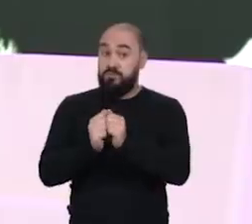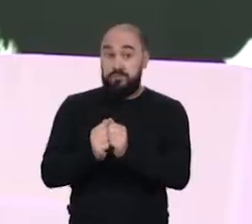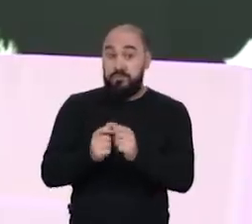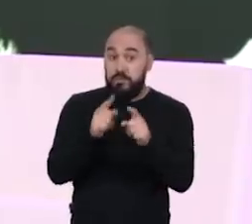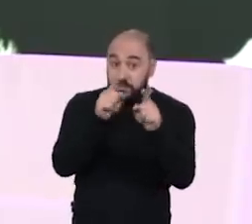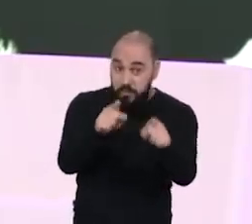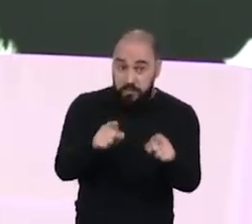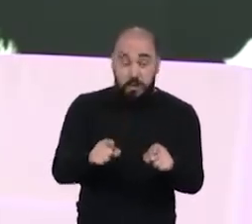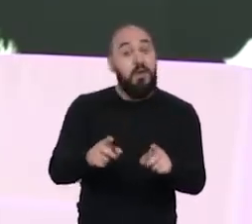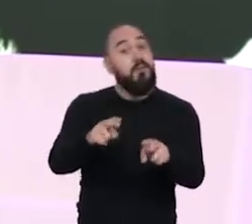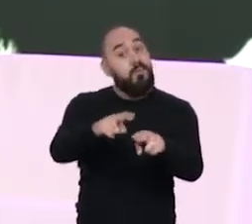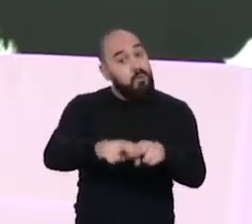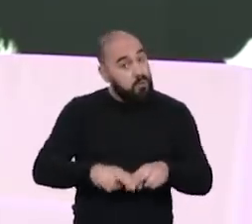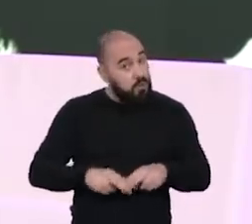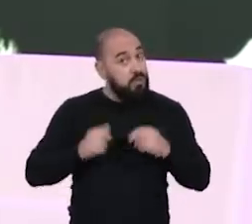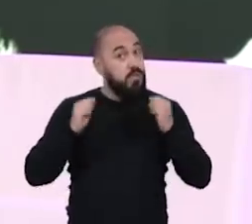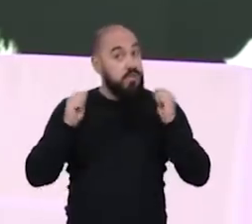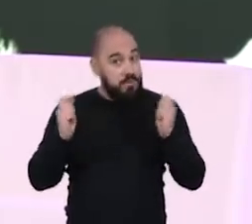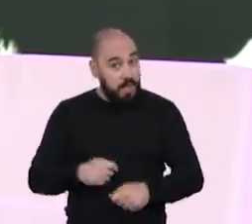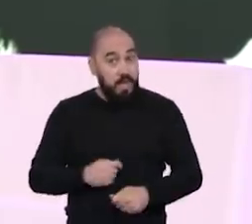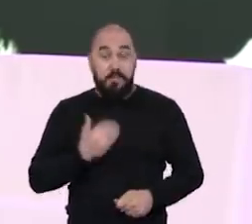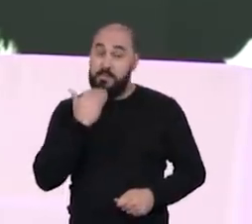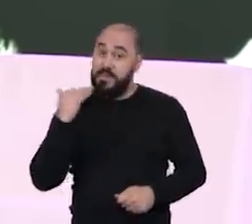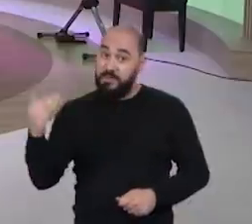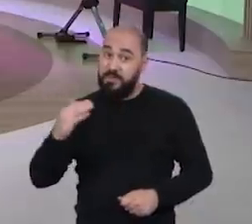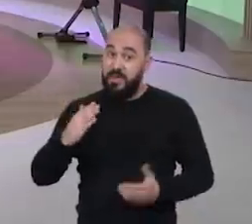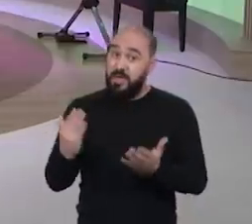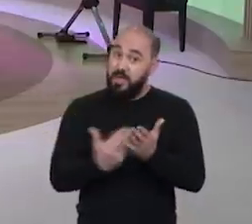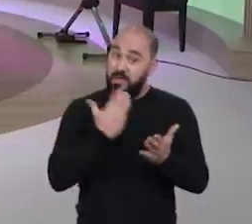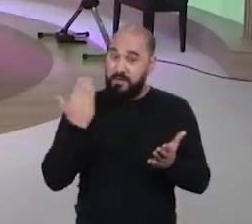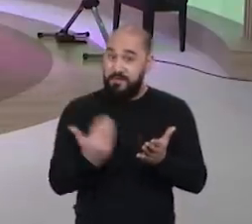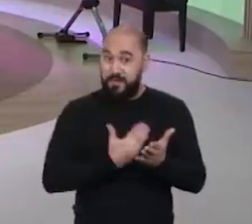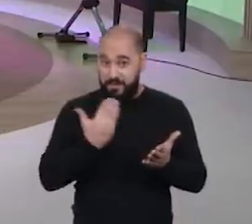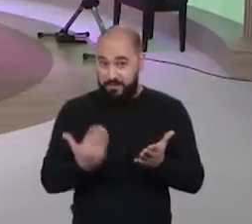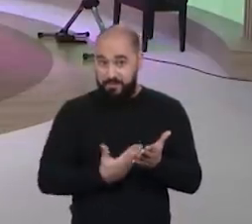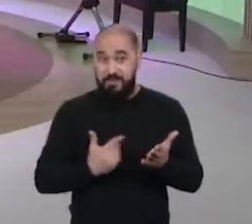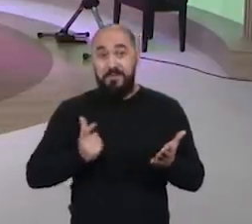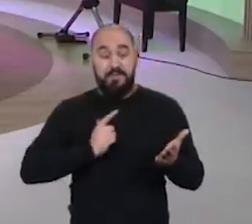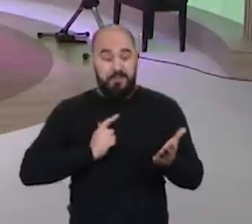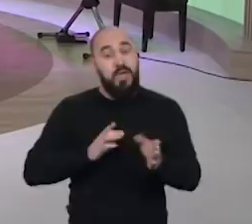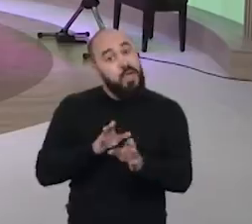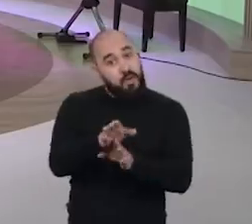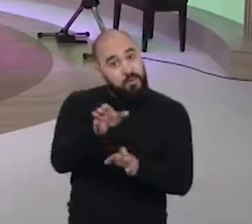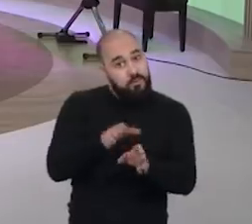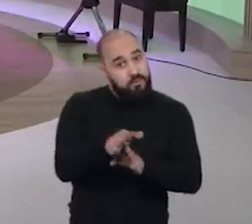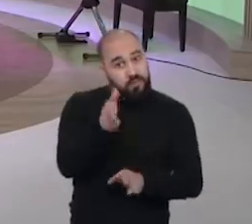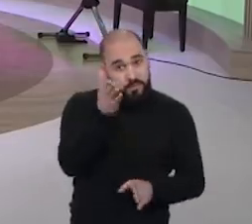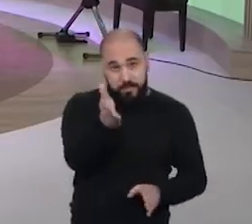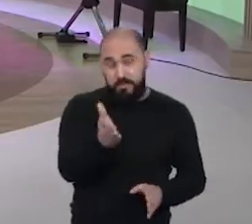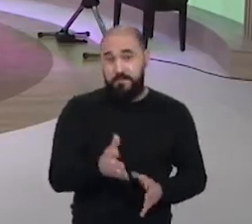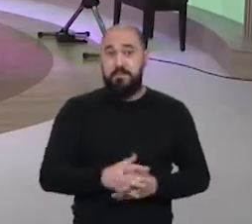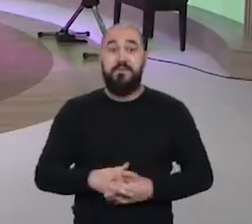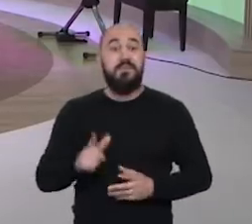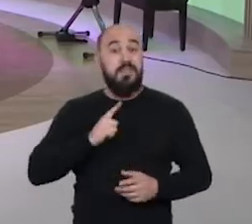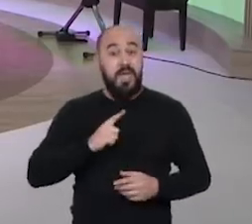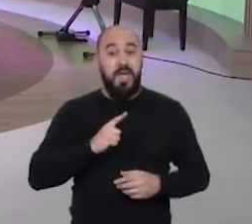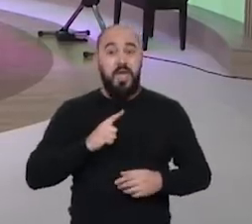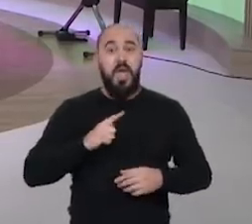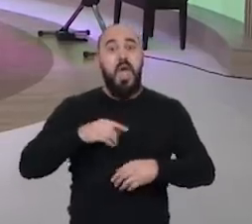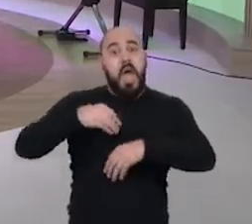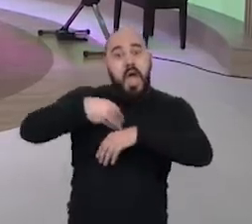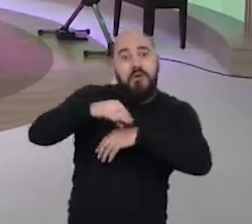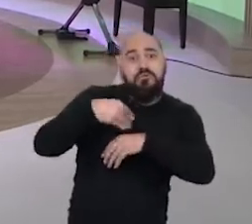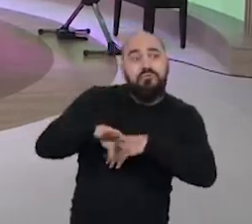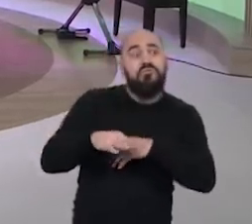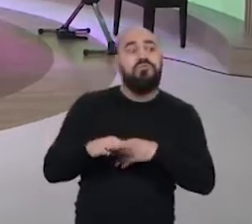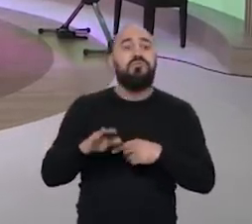pode agora pedir a sua revista. Ela tem consolos para o seu coração. Ela tem conselhos, ela tem